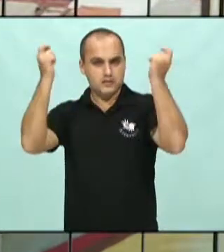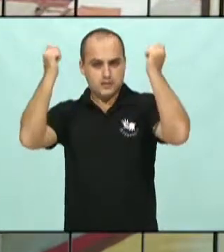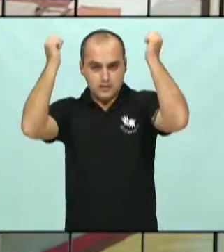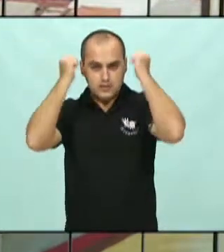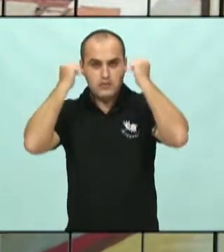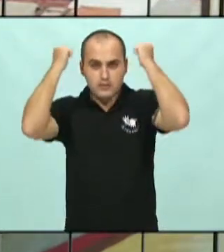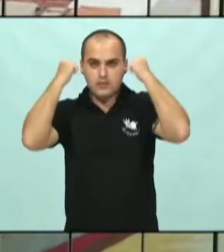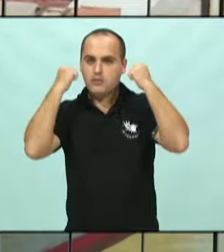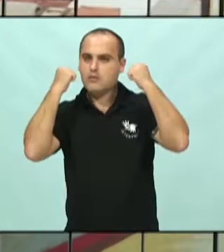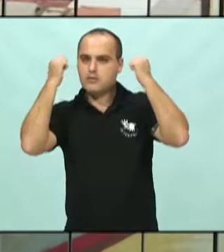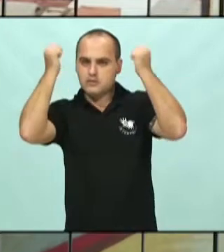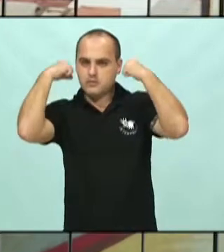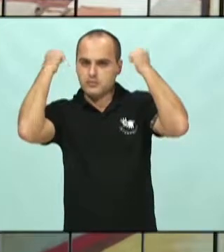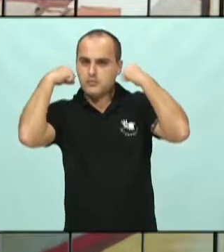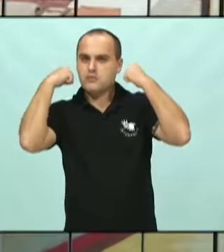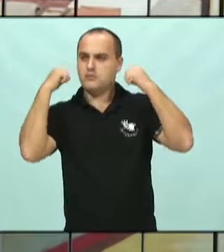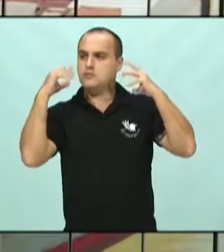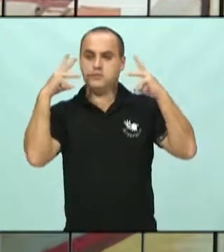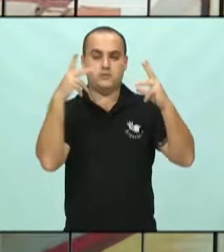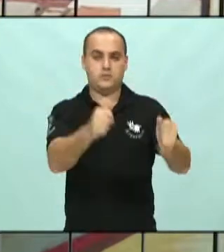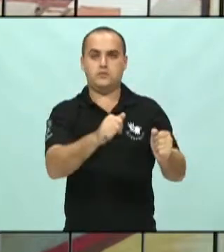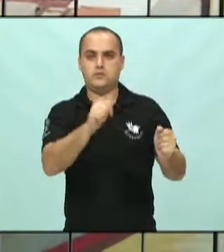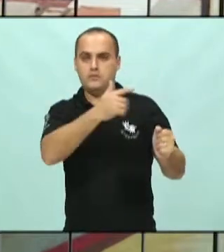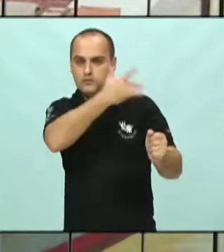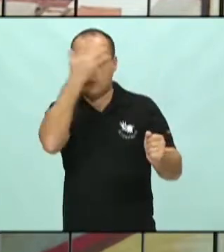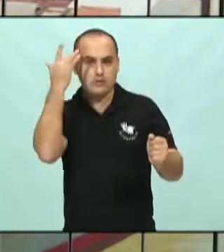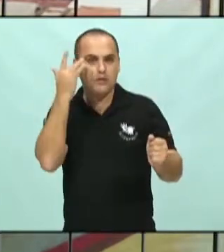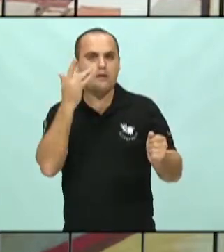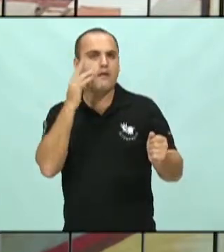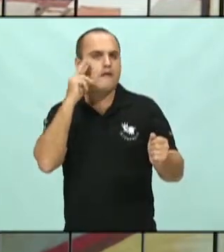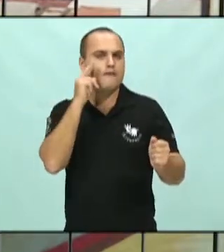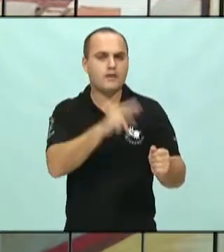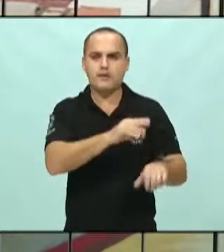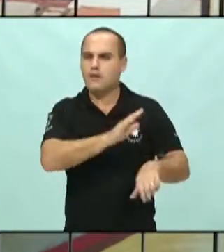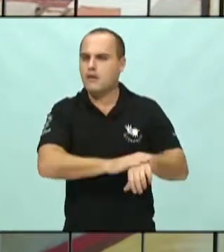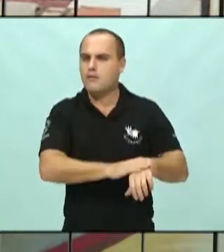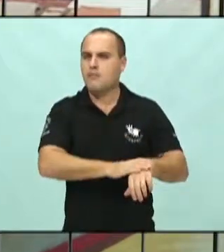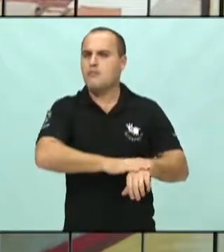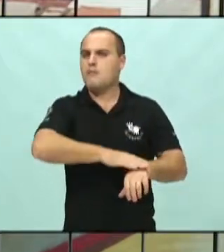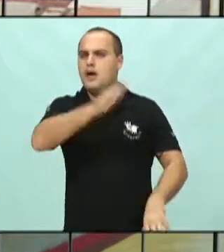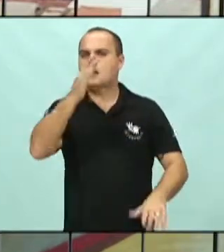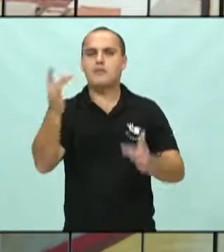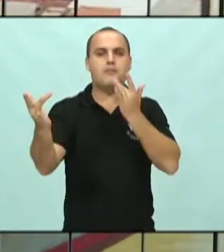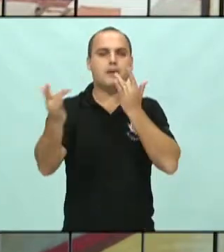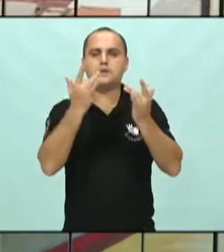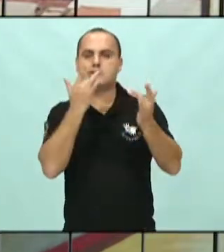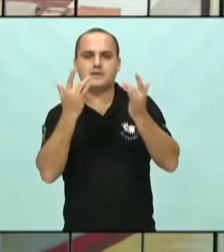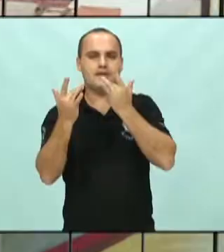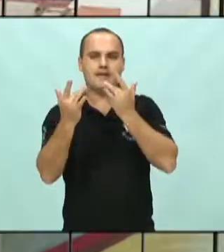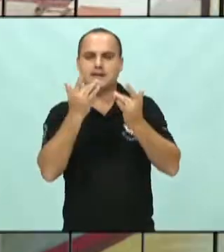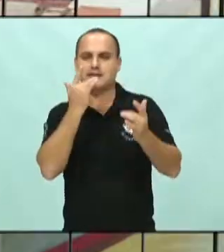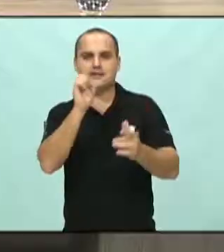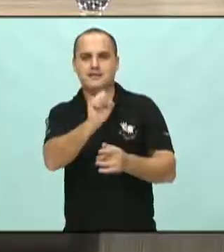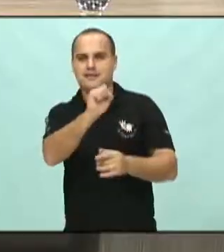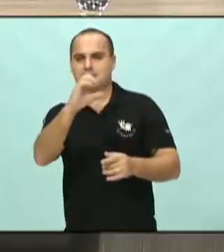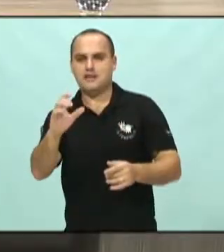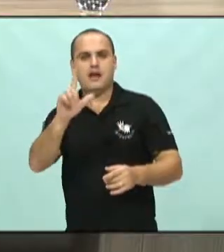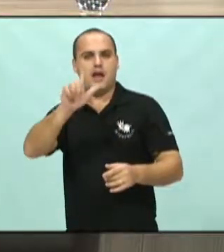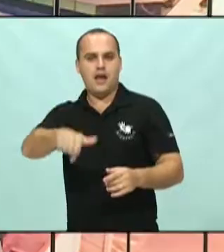show reconhecido por todo mundo como uma das mais apaixonadas, se não a mais apaixonada de Santa